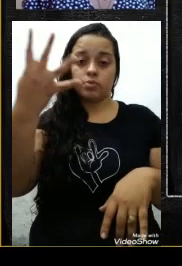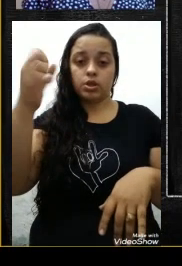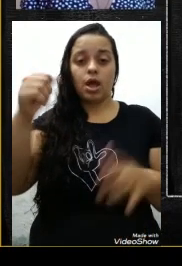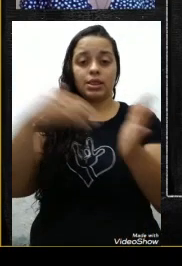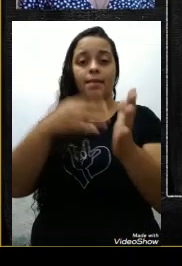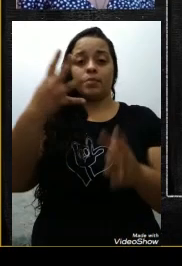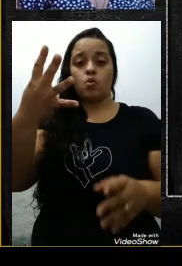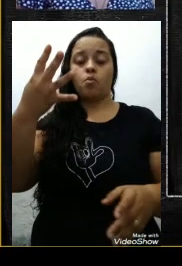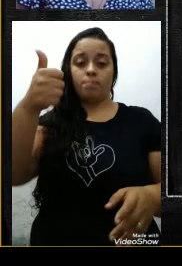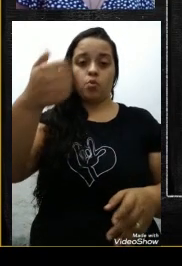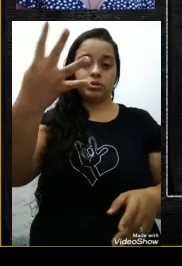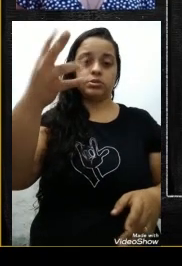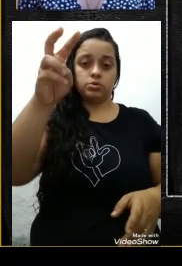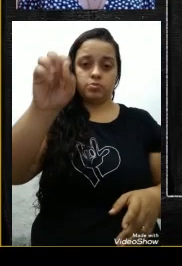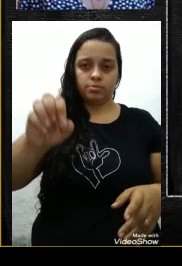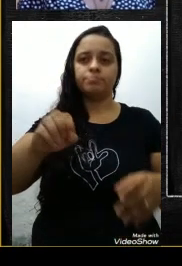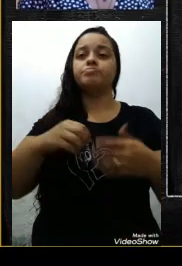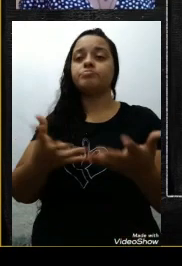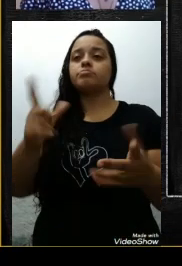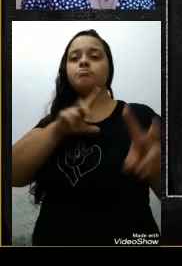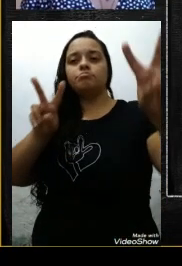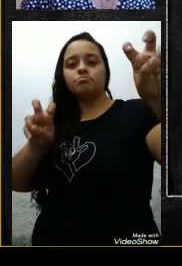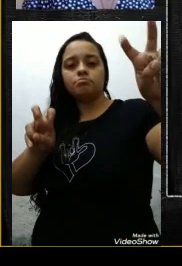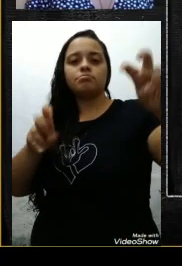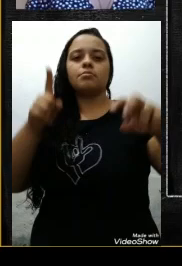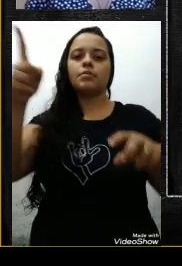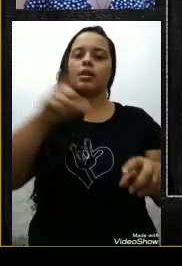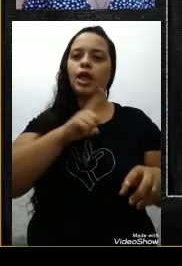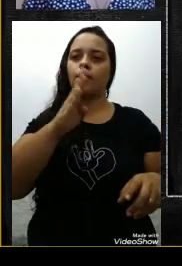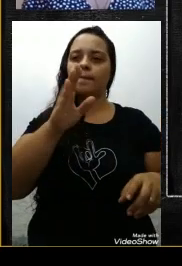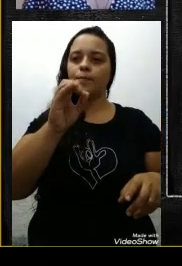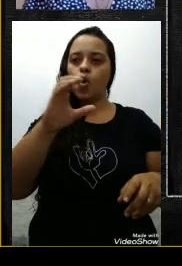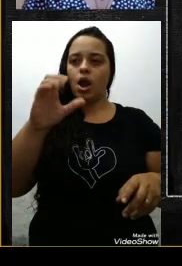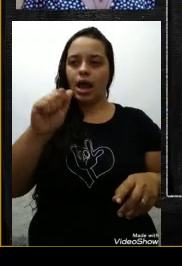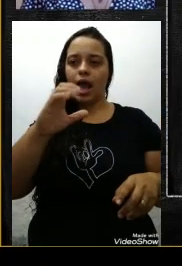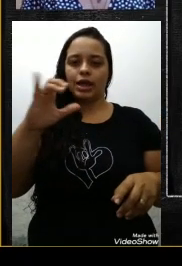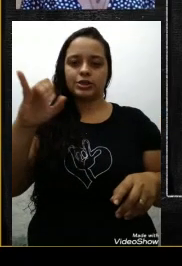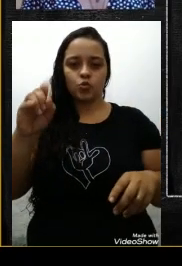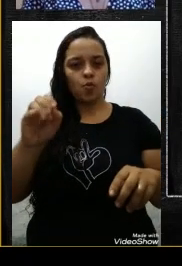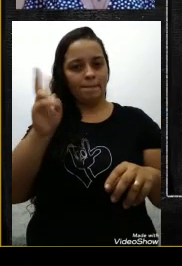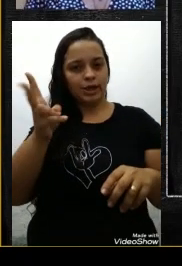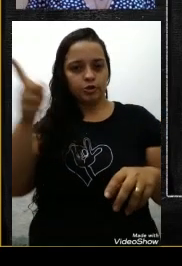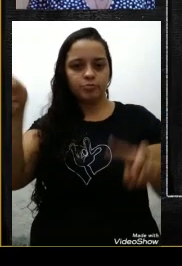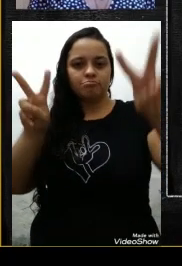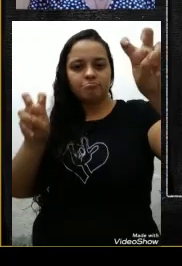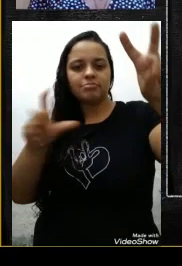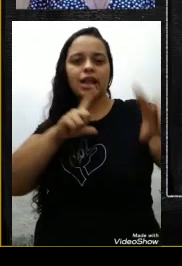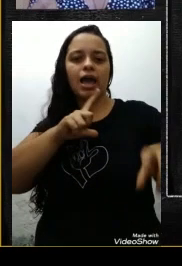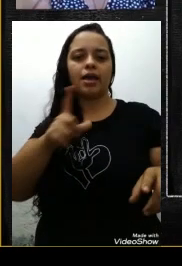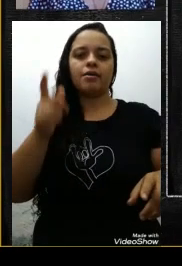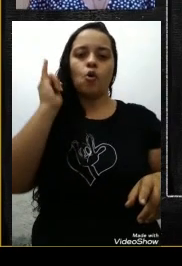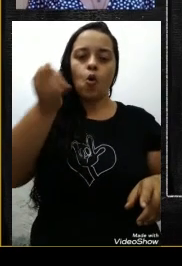Mais um trecho do livro do Decamerão, em que o Boccaccio traz para gente um relato em que